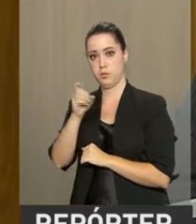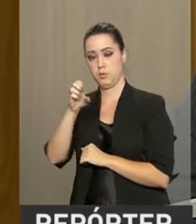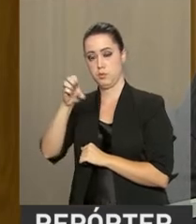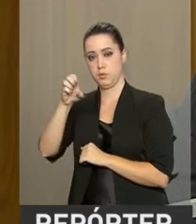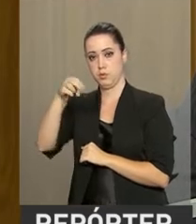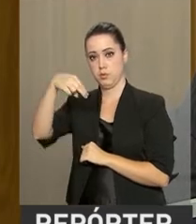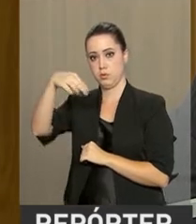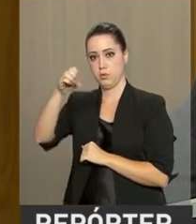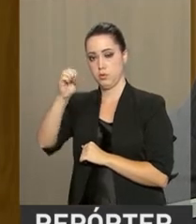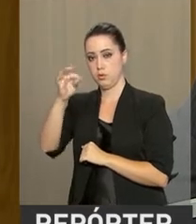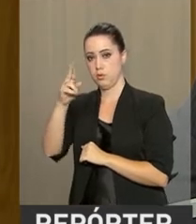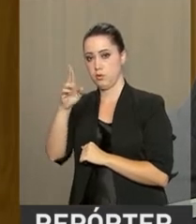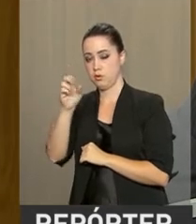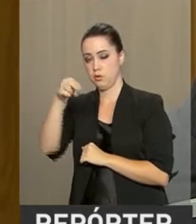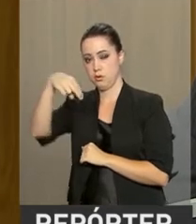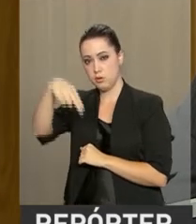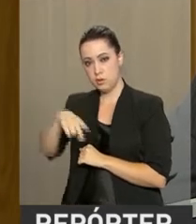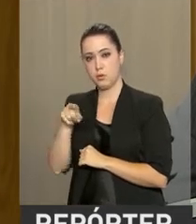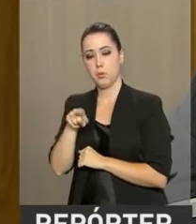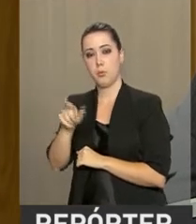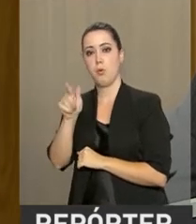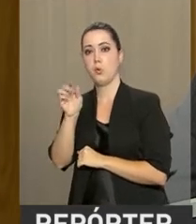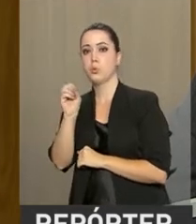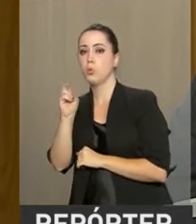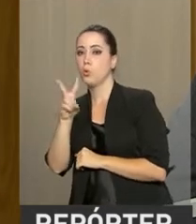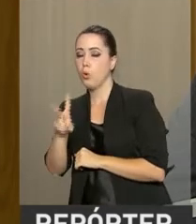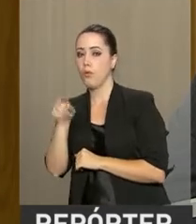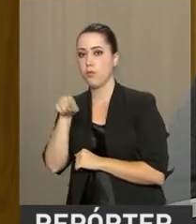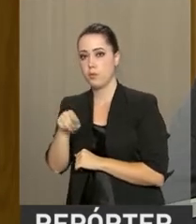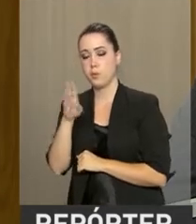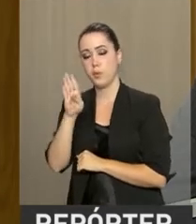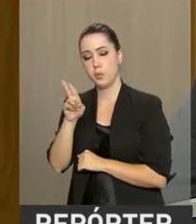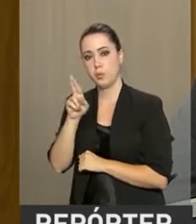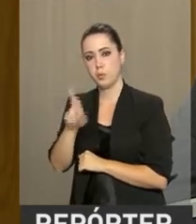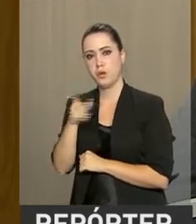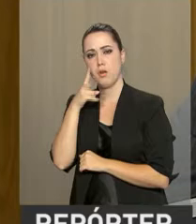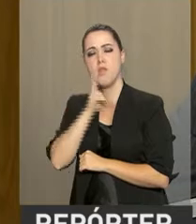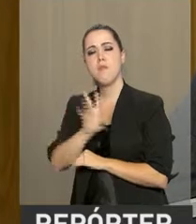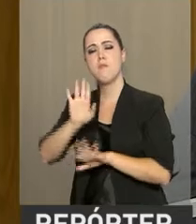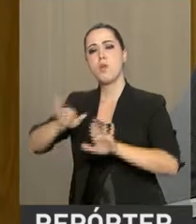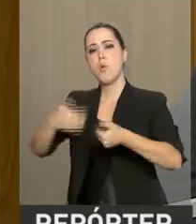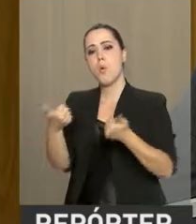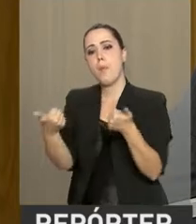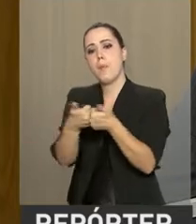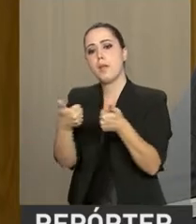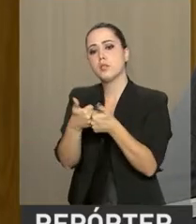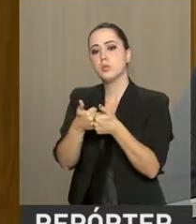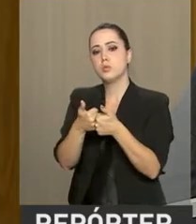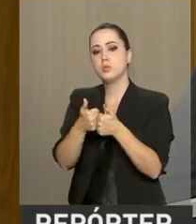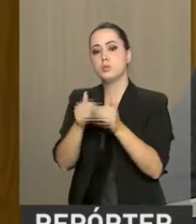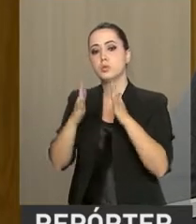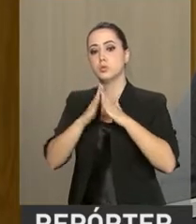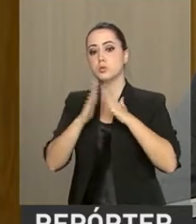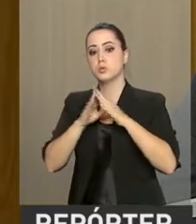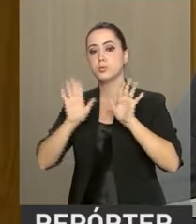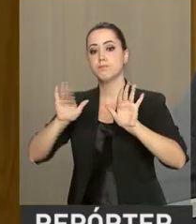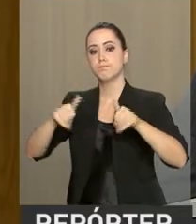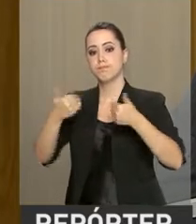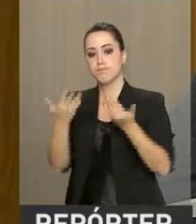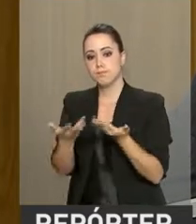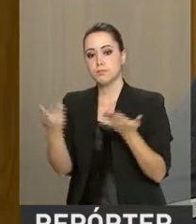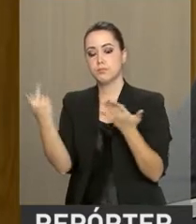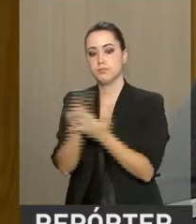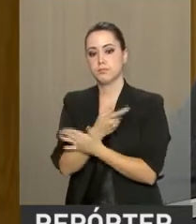www.denatran.gov.br o endereço desses postos para que ele possa procurar qual é o mais perto e com isso ele poderá